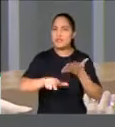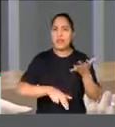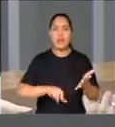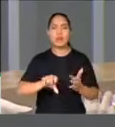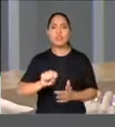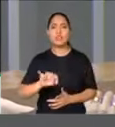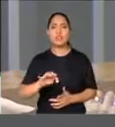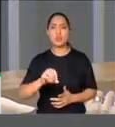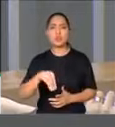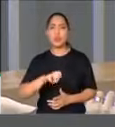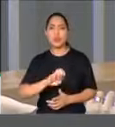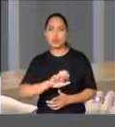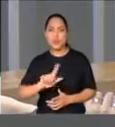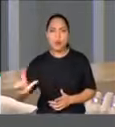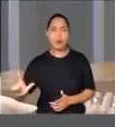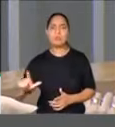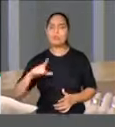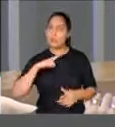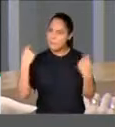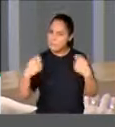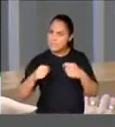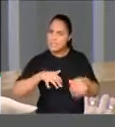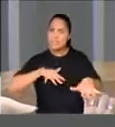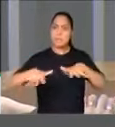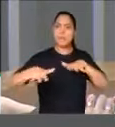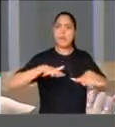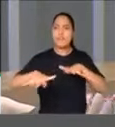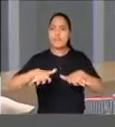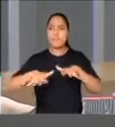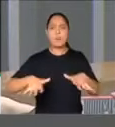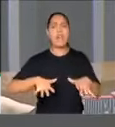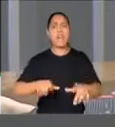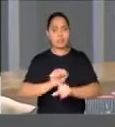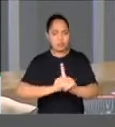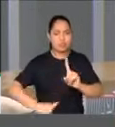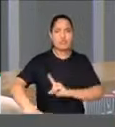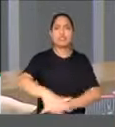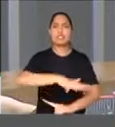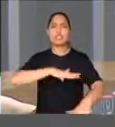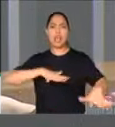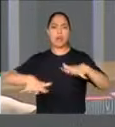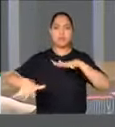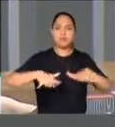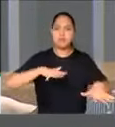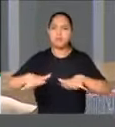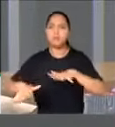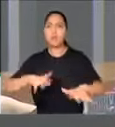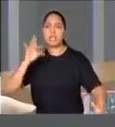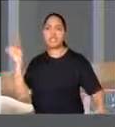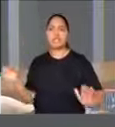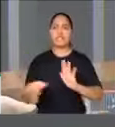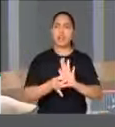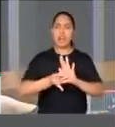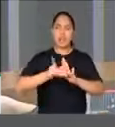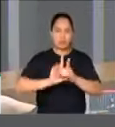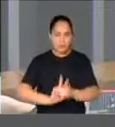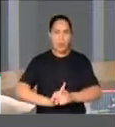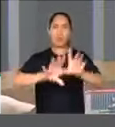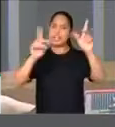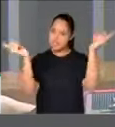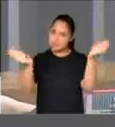precisa desse movimento contínuo na sociedade para que a democracia se